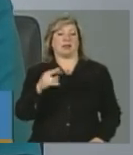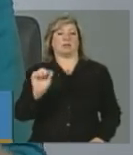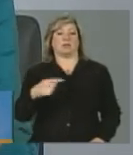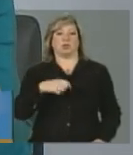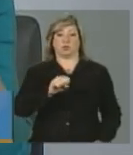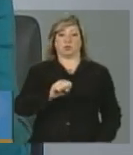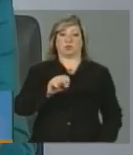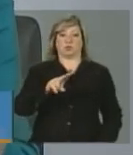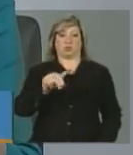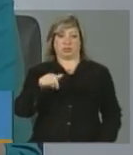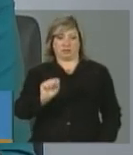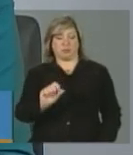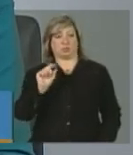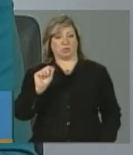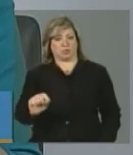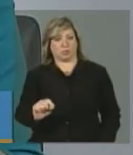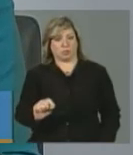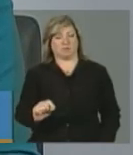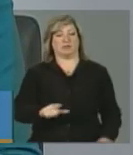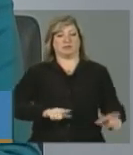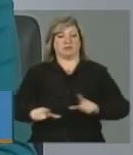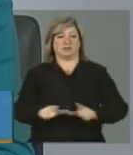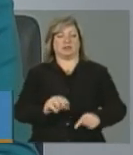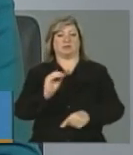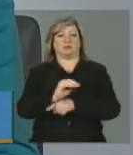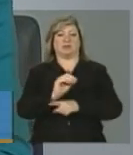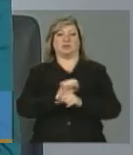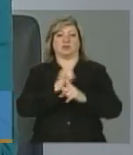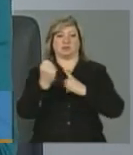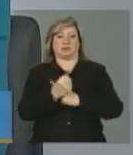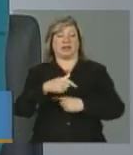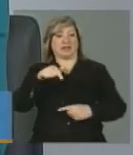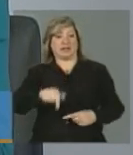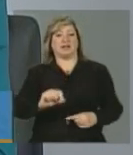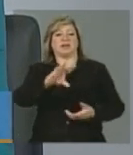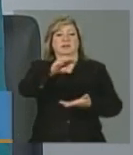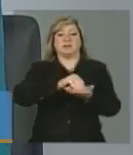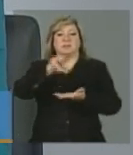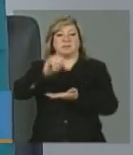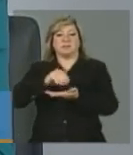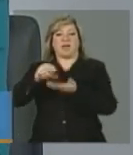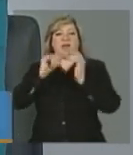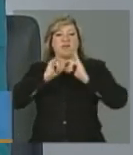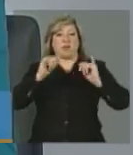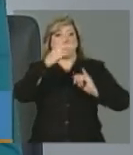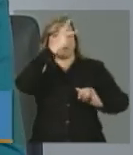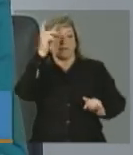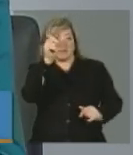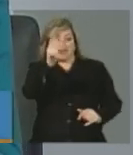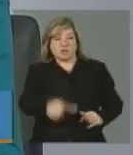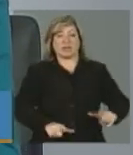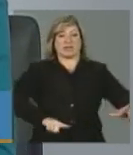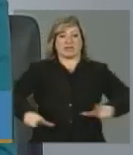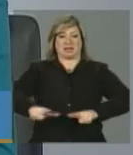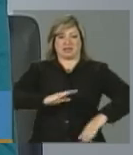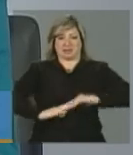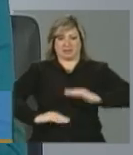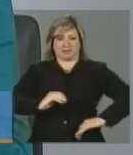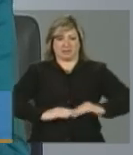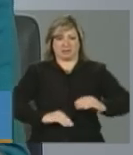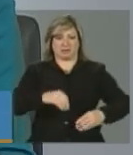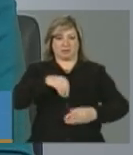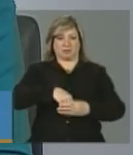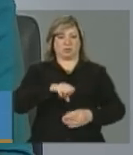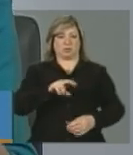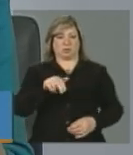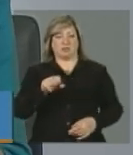Social. Então, é nesse sistema onde a gente encontra o cadastro das pessoas físicas, que são os trabalhadores do SUAS, e